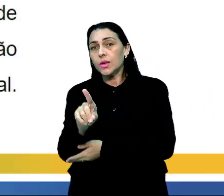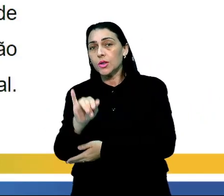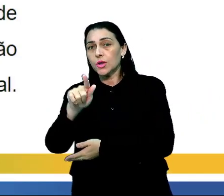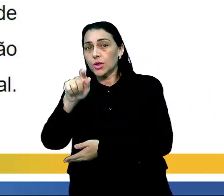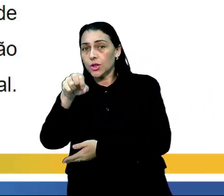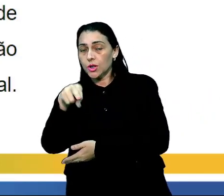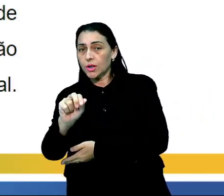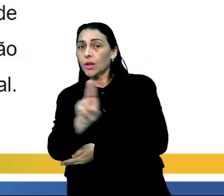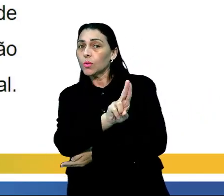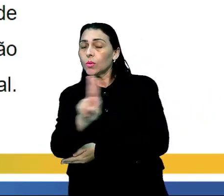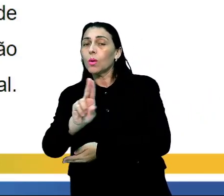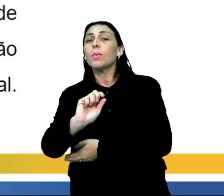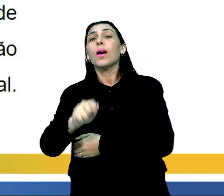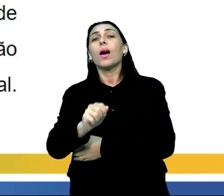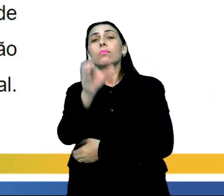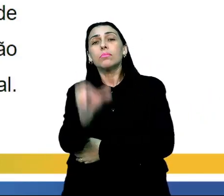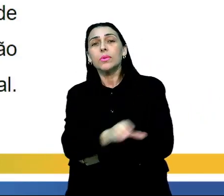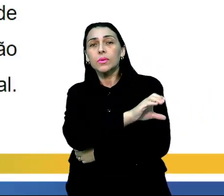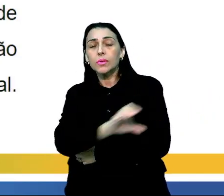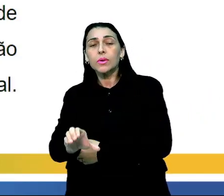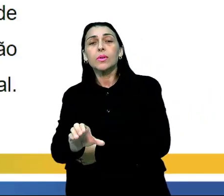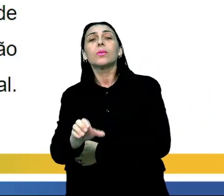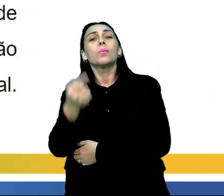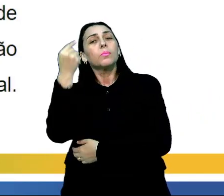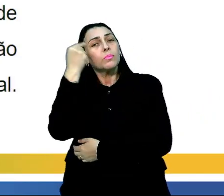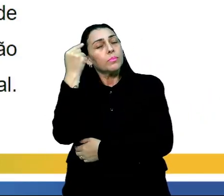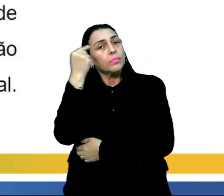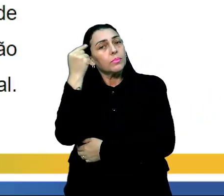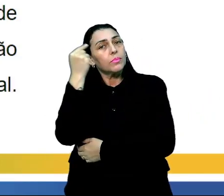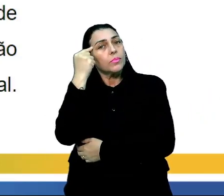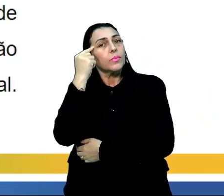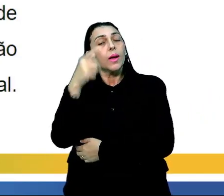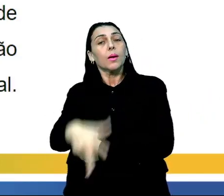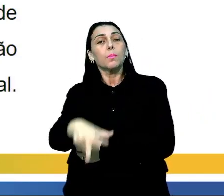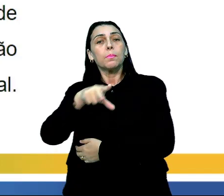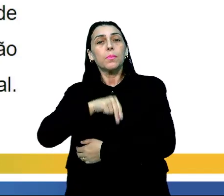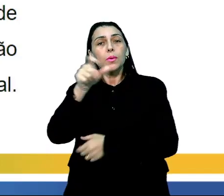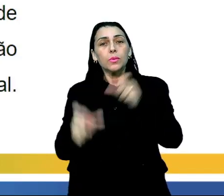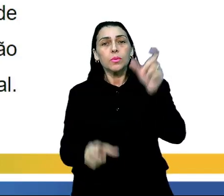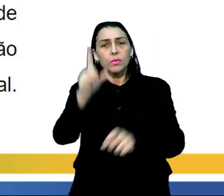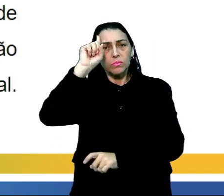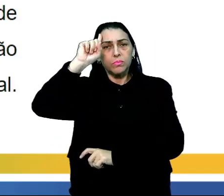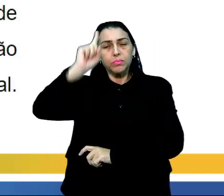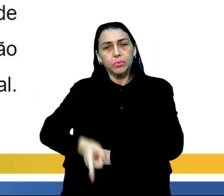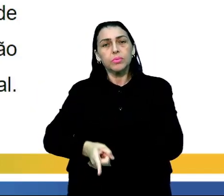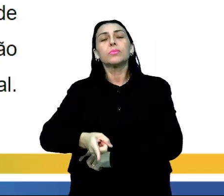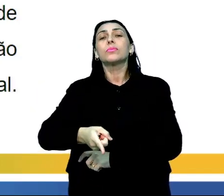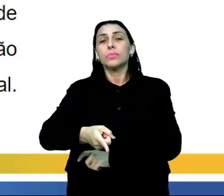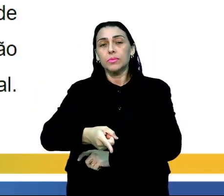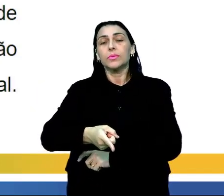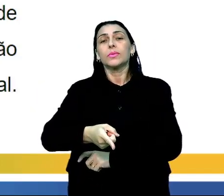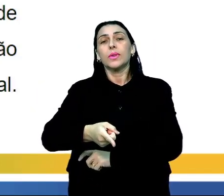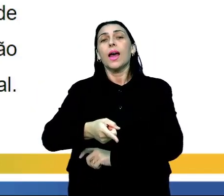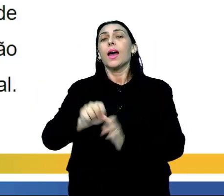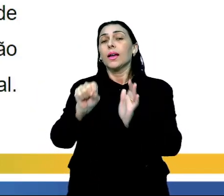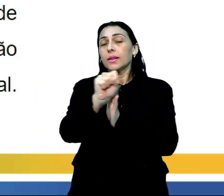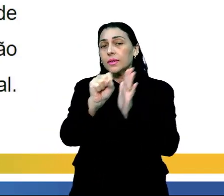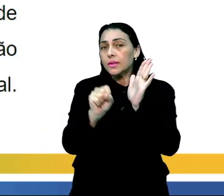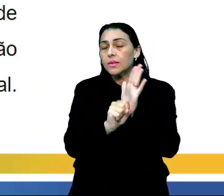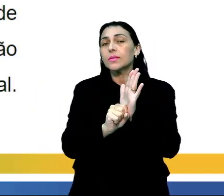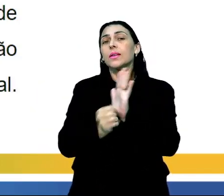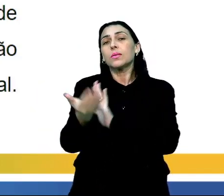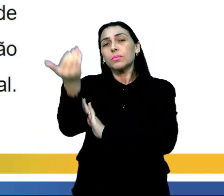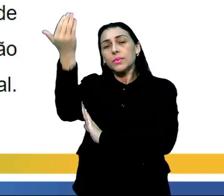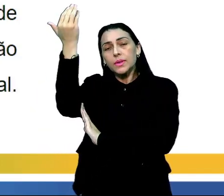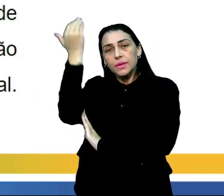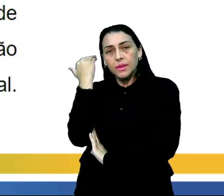indígenas, ao catolicismo em função do pensamento português de soberania. Embora date de